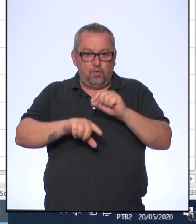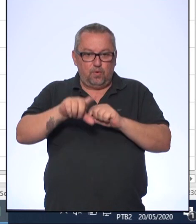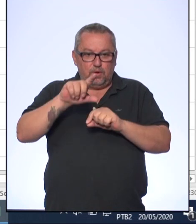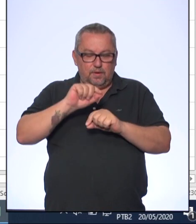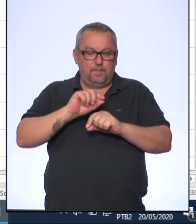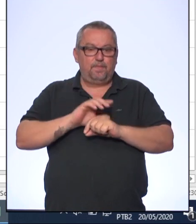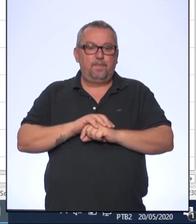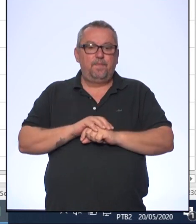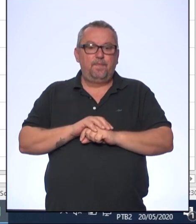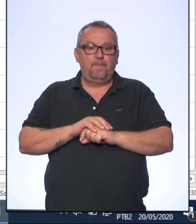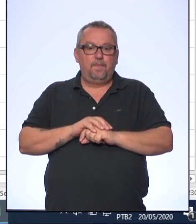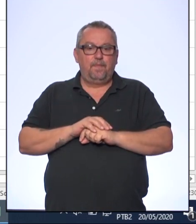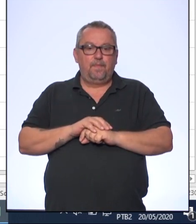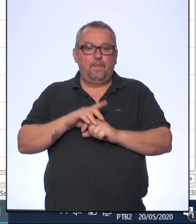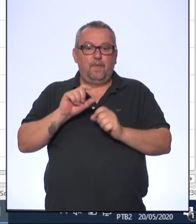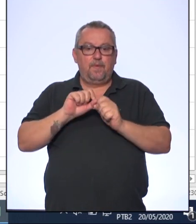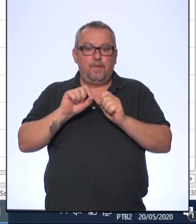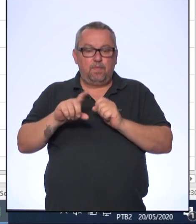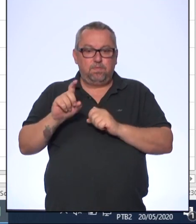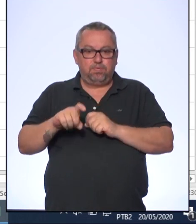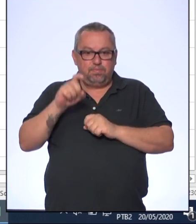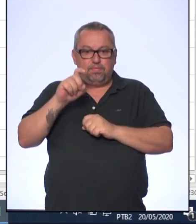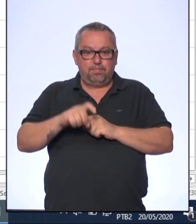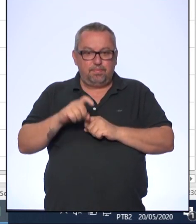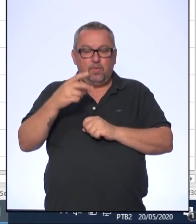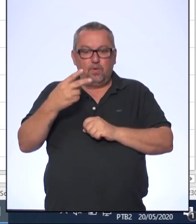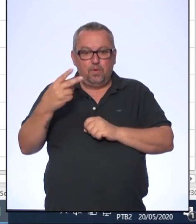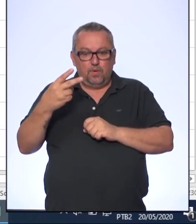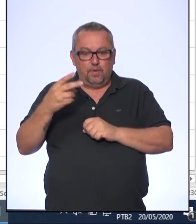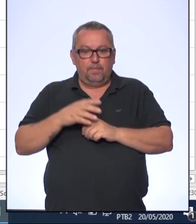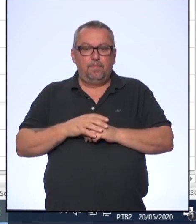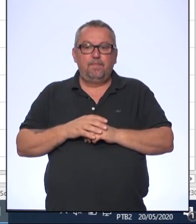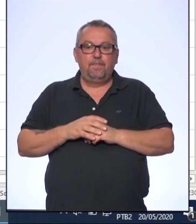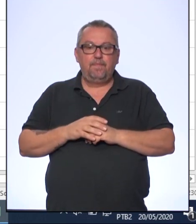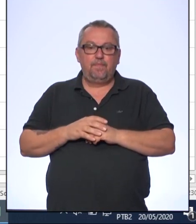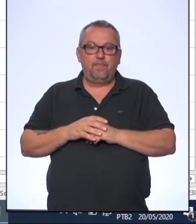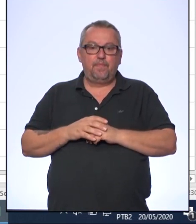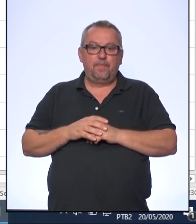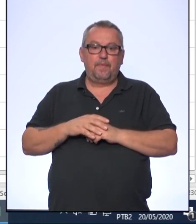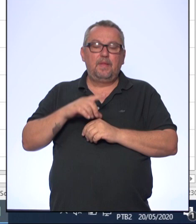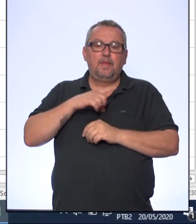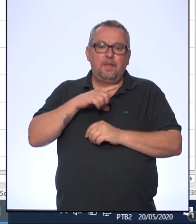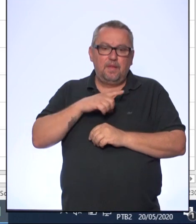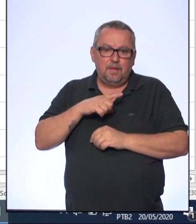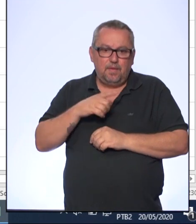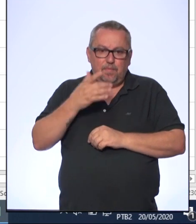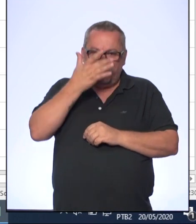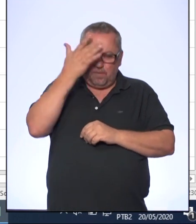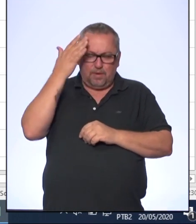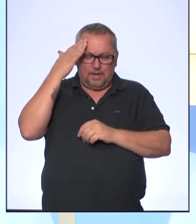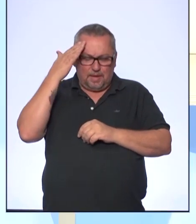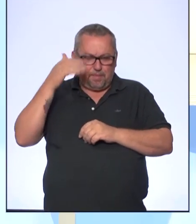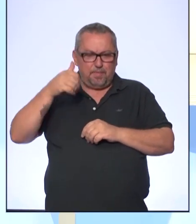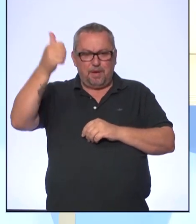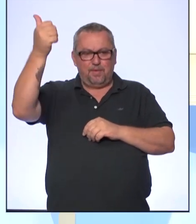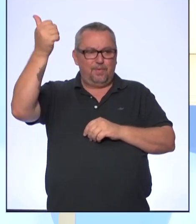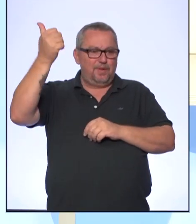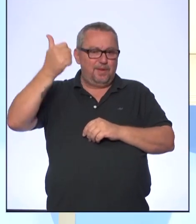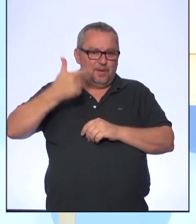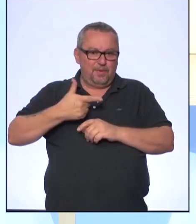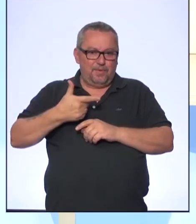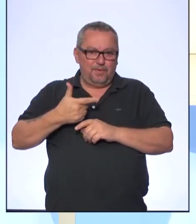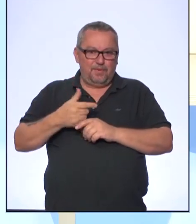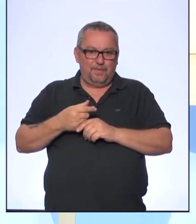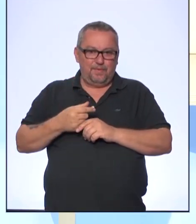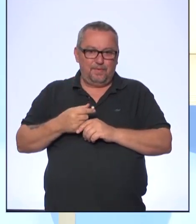uma seleção, eu estou selecionando esses dois termos. Beleza, acho que alunos sabem até mais do que eu de como fazer isso, né?